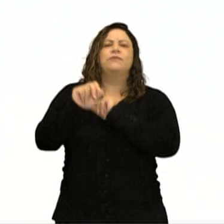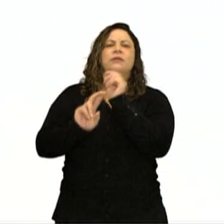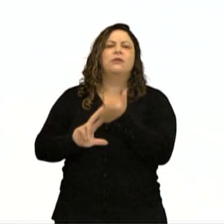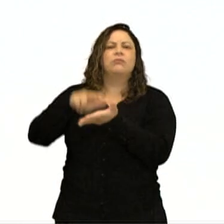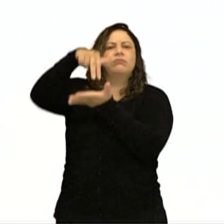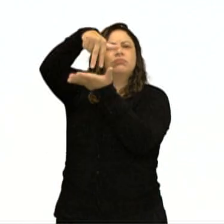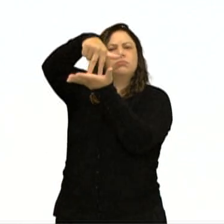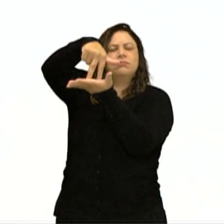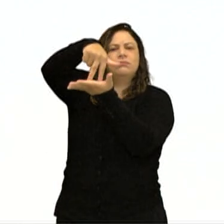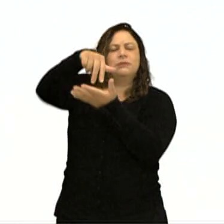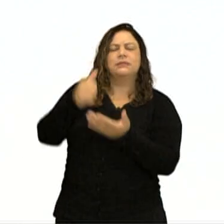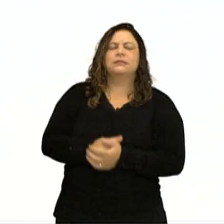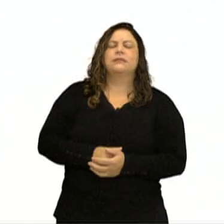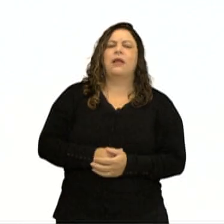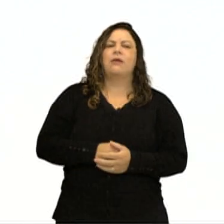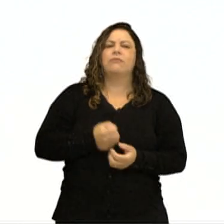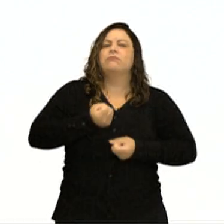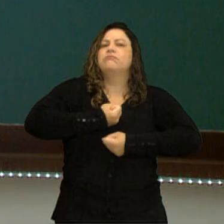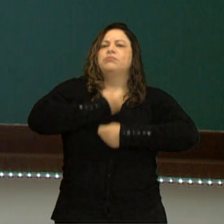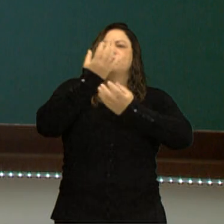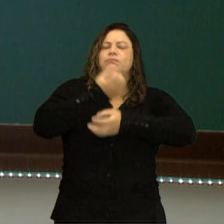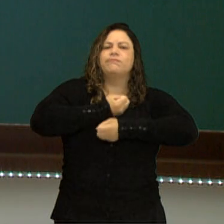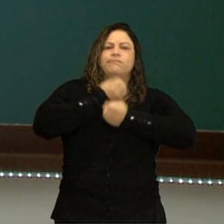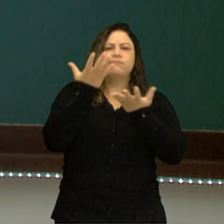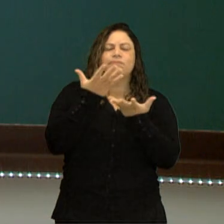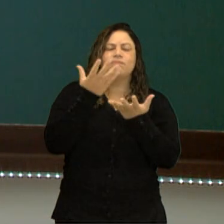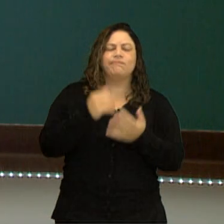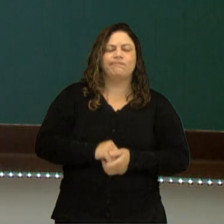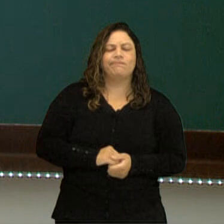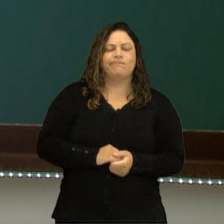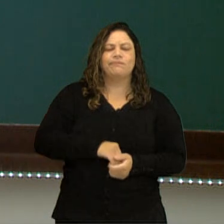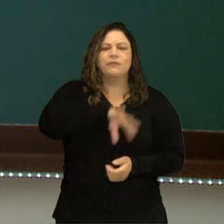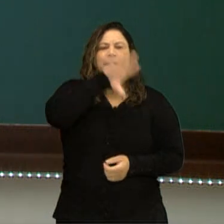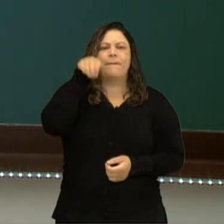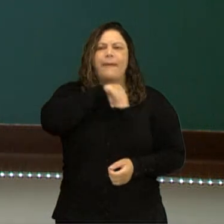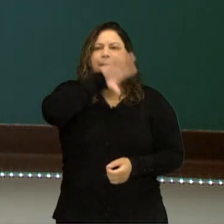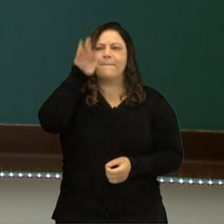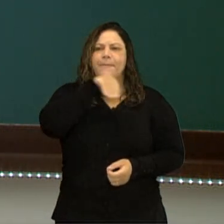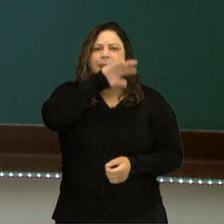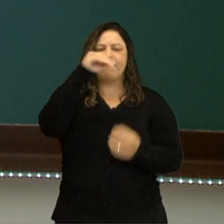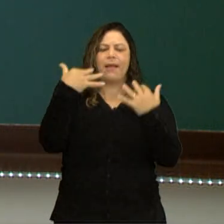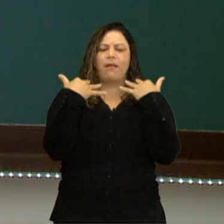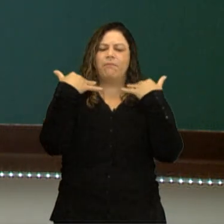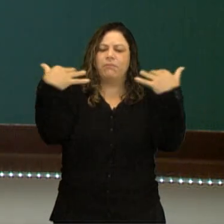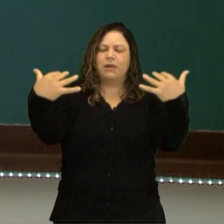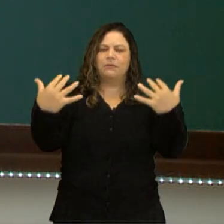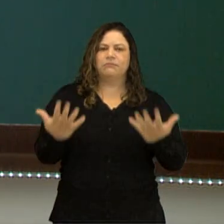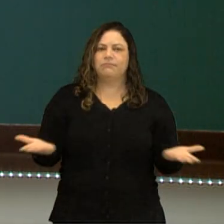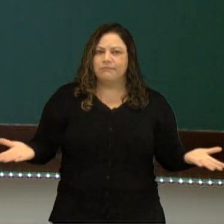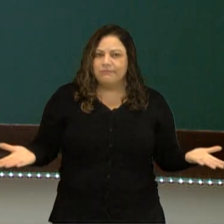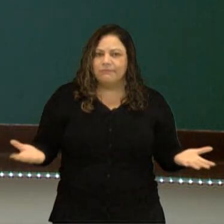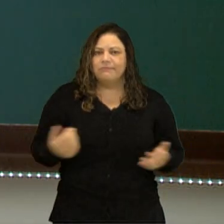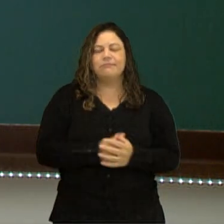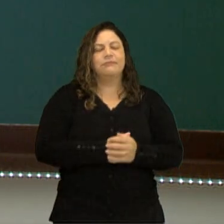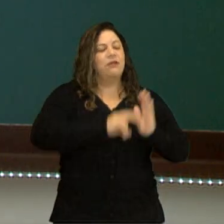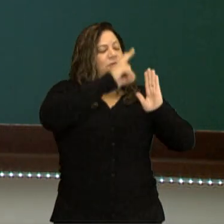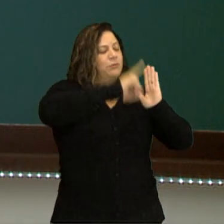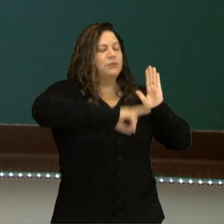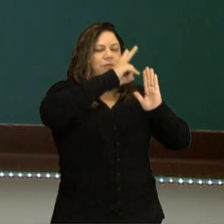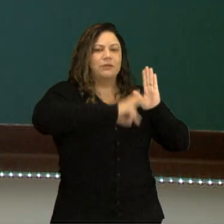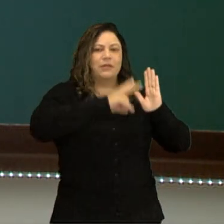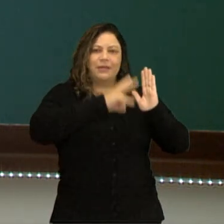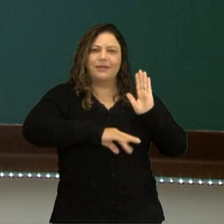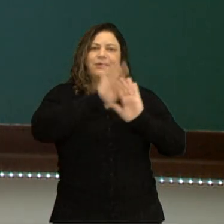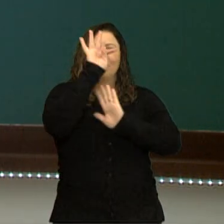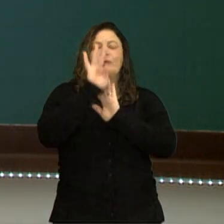em público? Vamos ler um texto sobre isso. Então, em algum momento, vocês já passaram